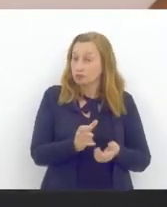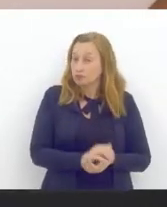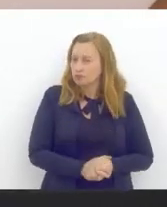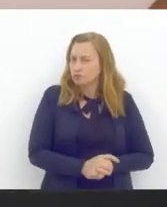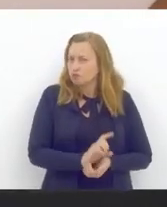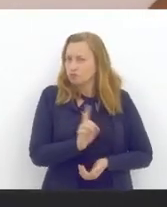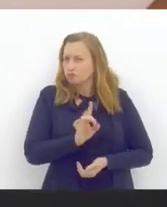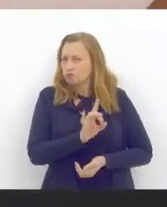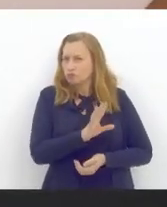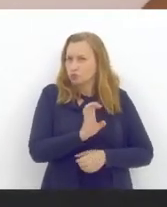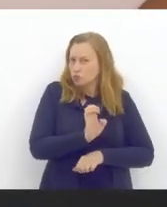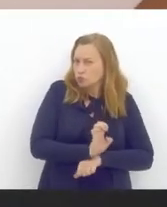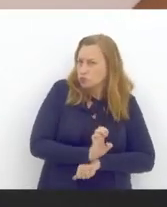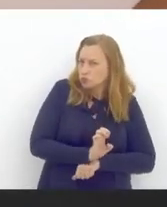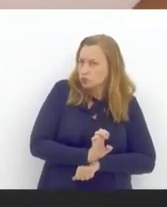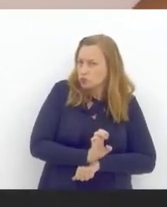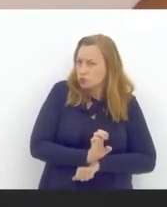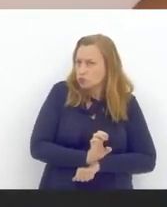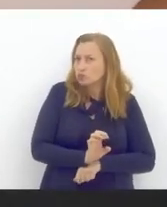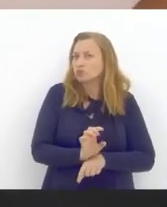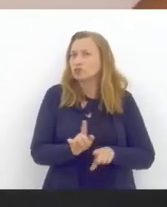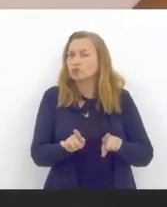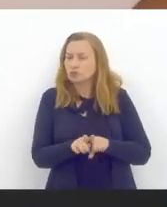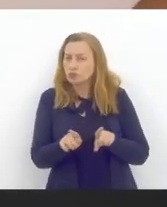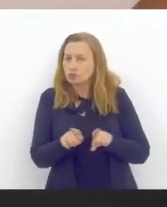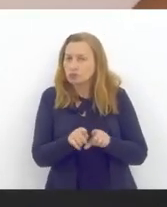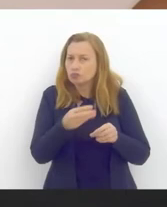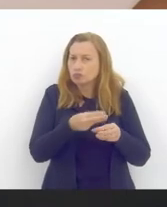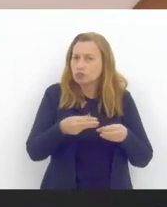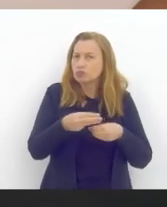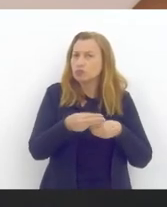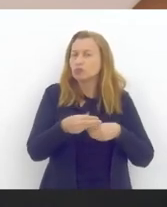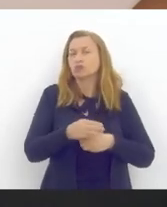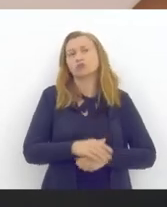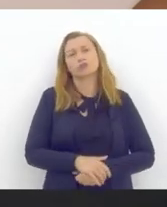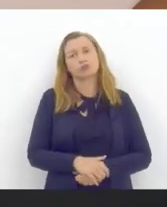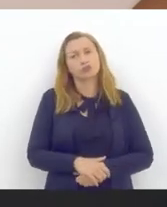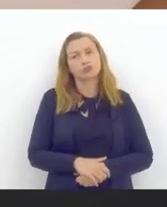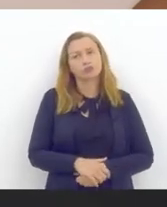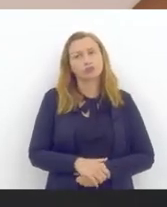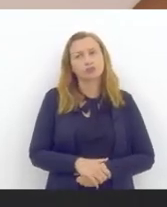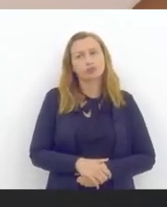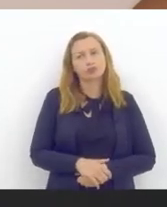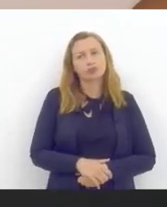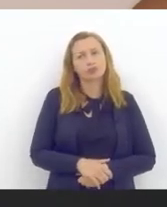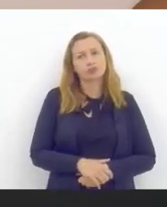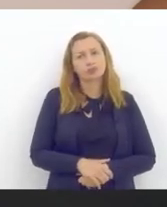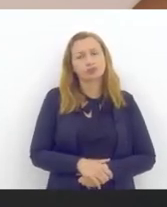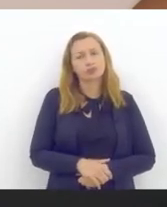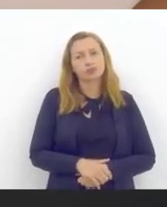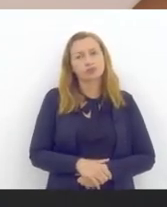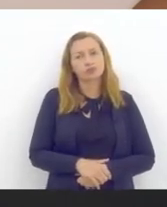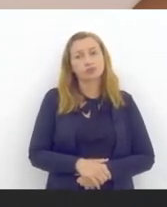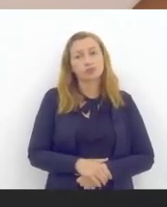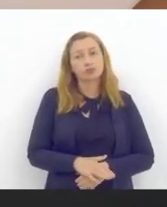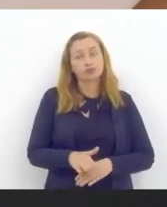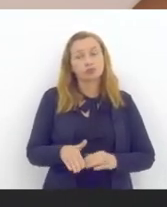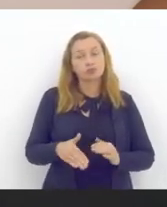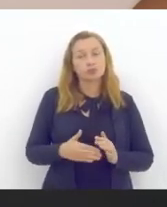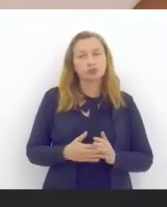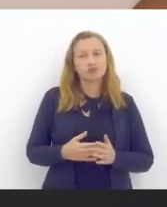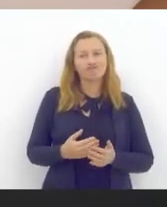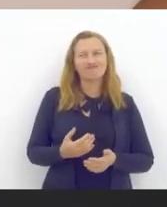não só o Estado, como também aos municípios, e está todo mundo se fazendo de